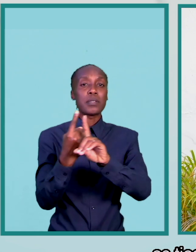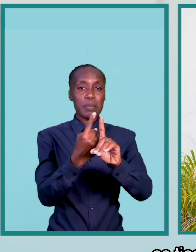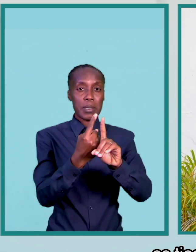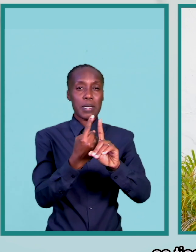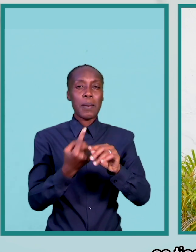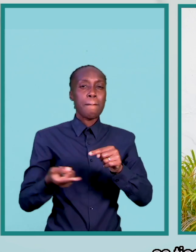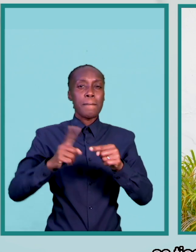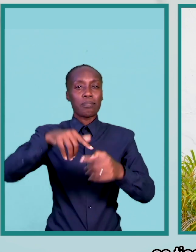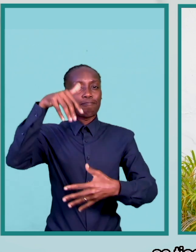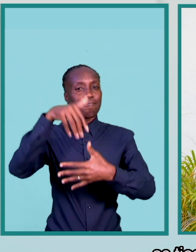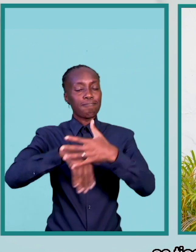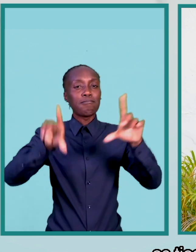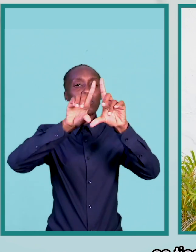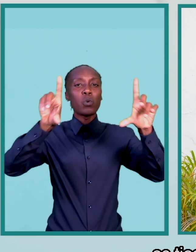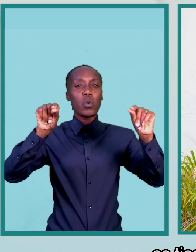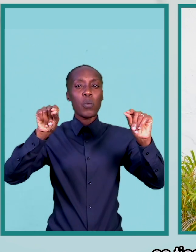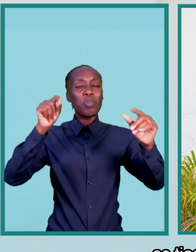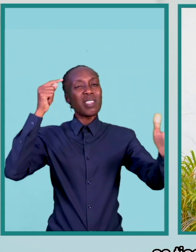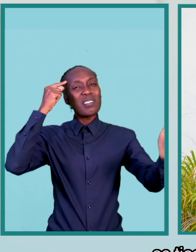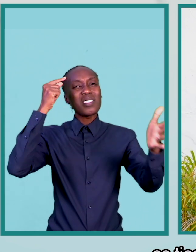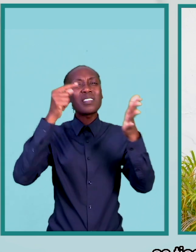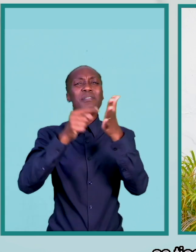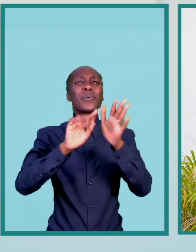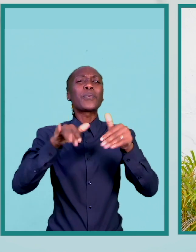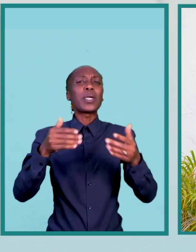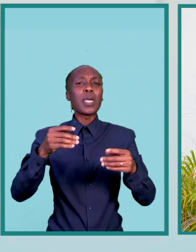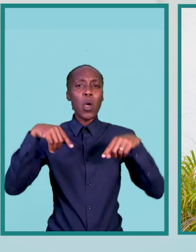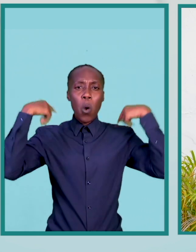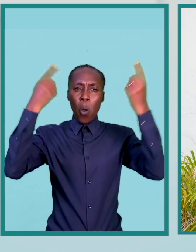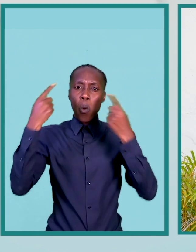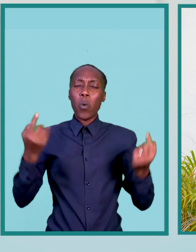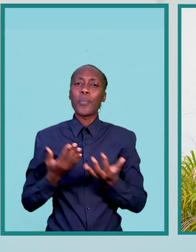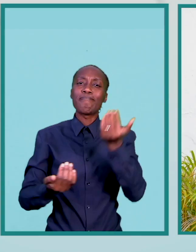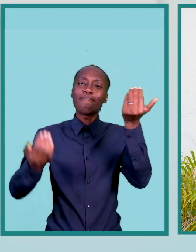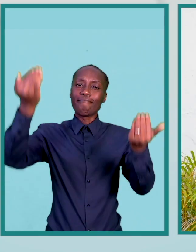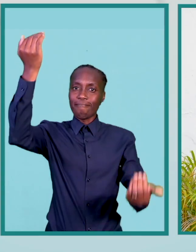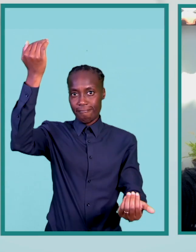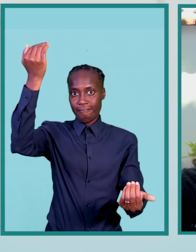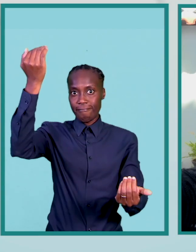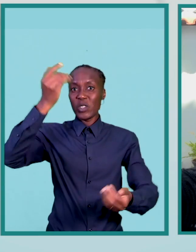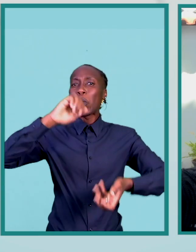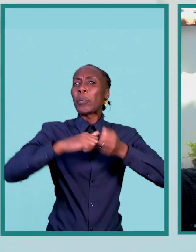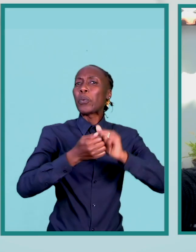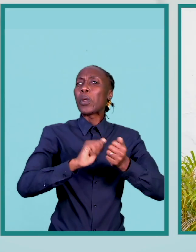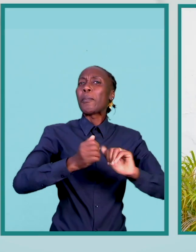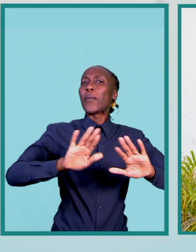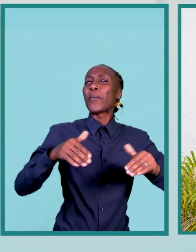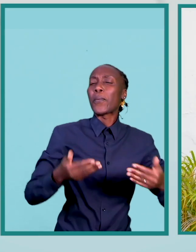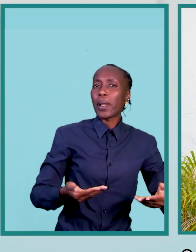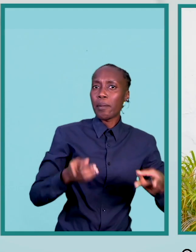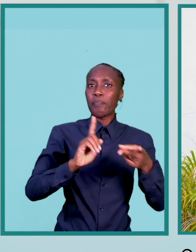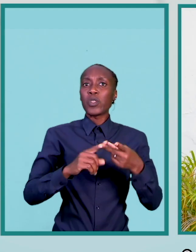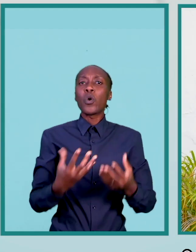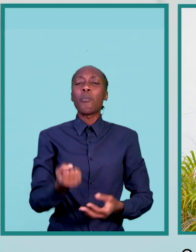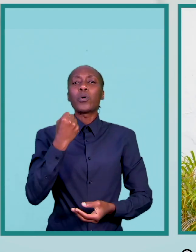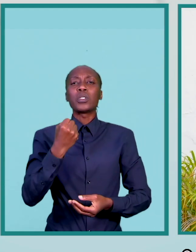entender sobre o que são ou o que é união, o que são uniões prematuras, quais são as